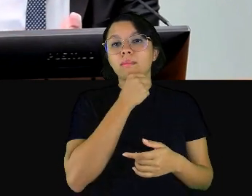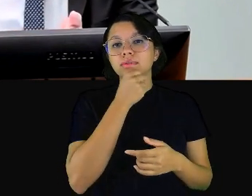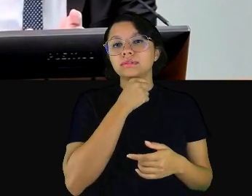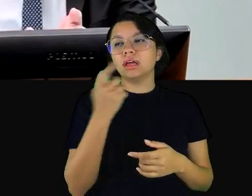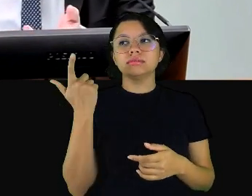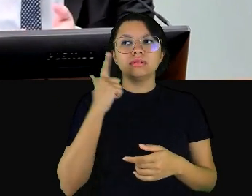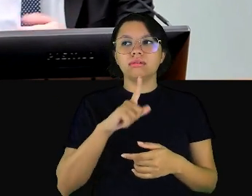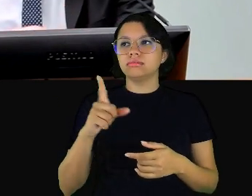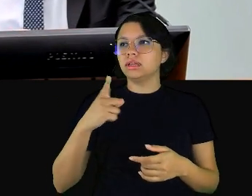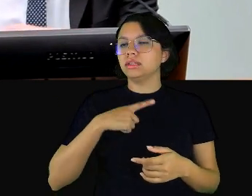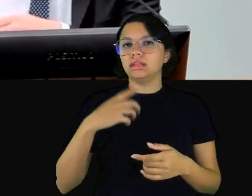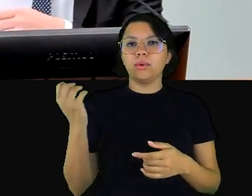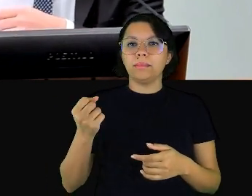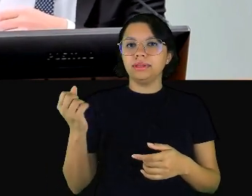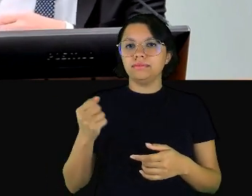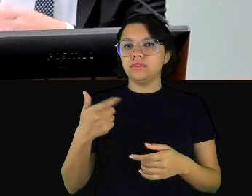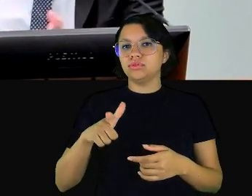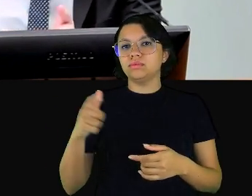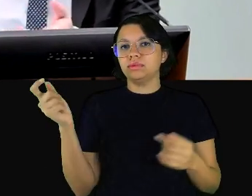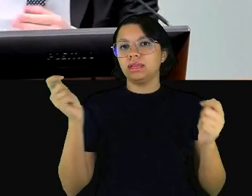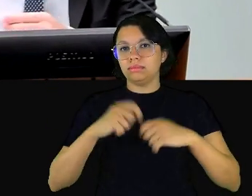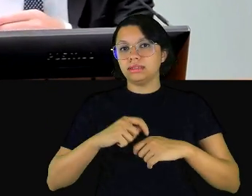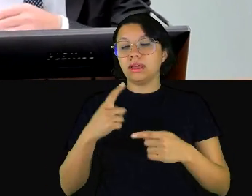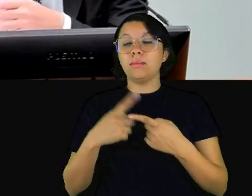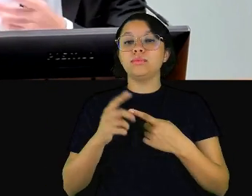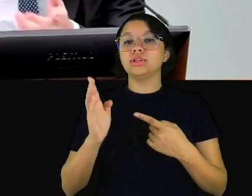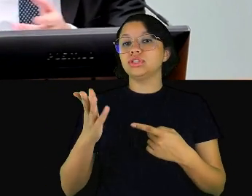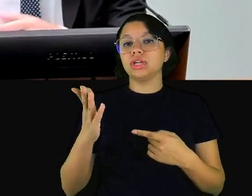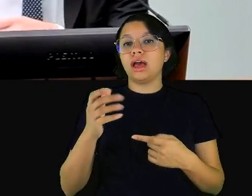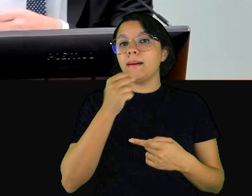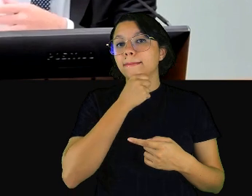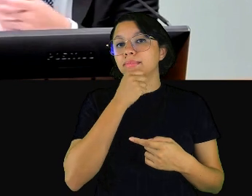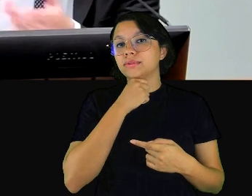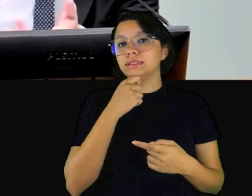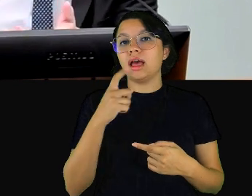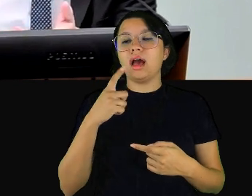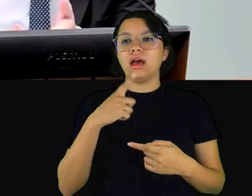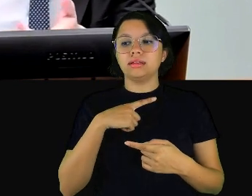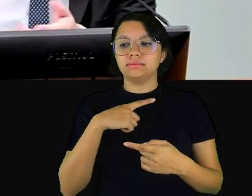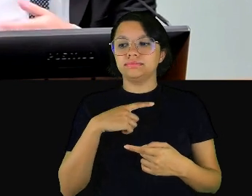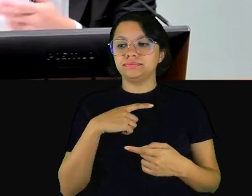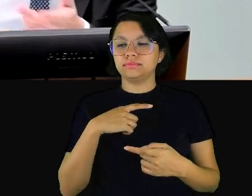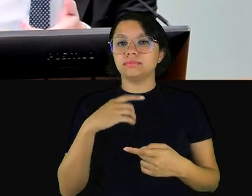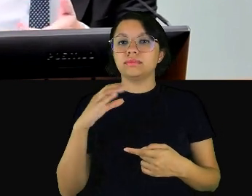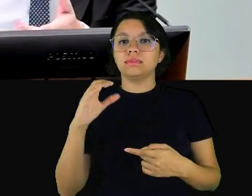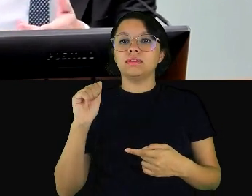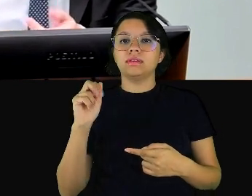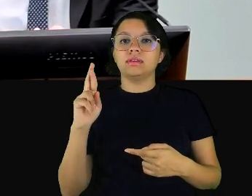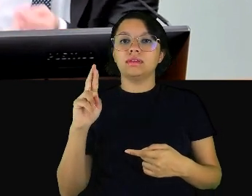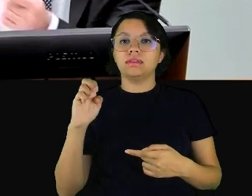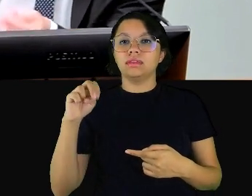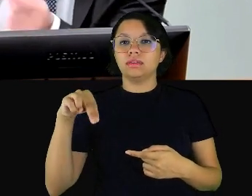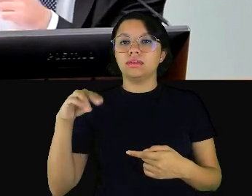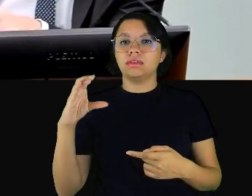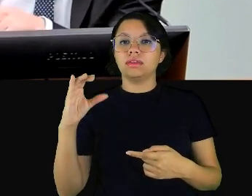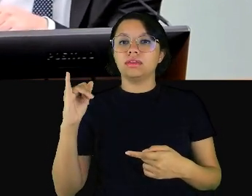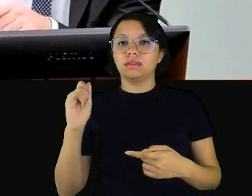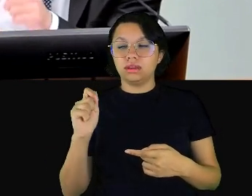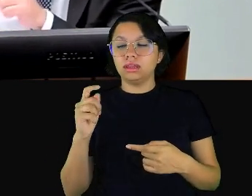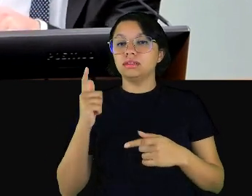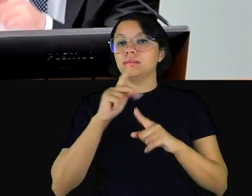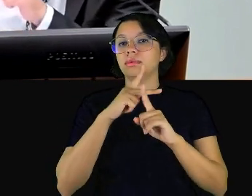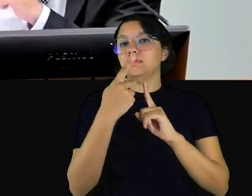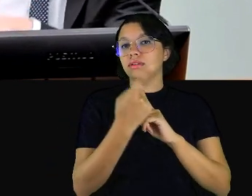ter o benefício de incapacidade, porque já está aposentado. E também nós temos o pessoal de carência previdenciária. Mas acontece